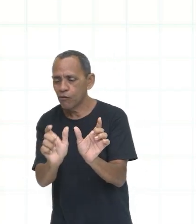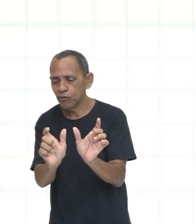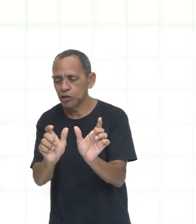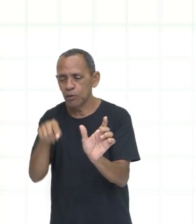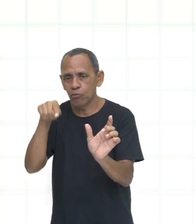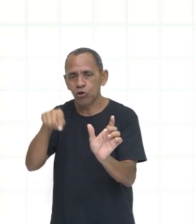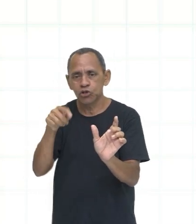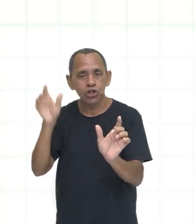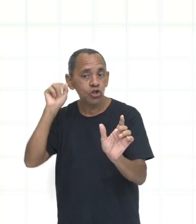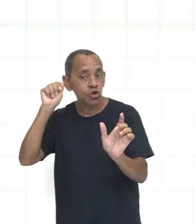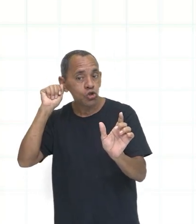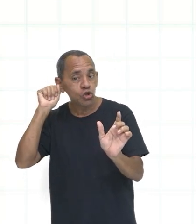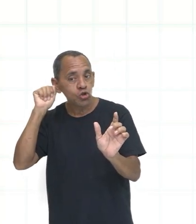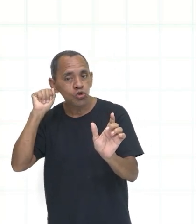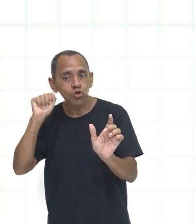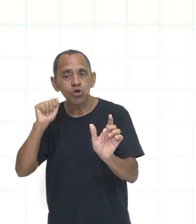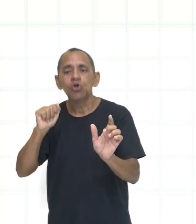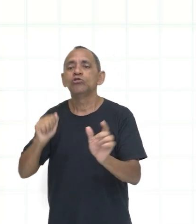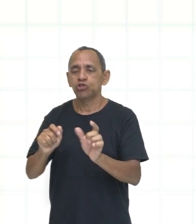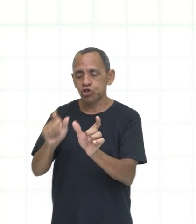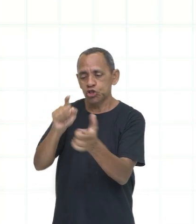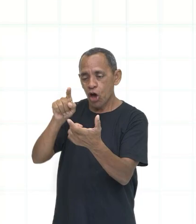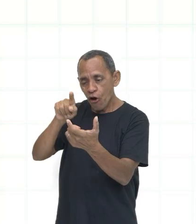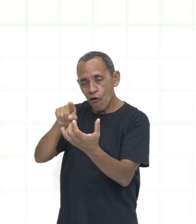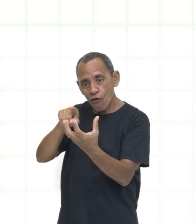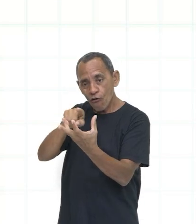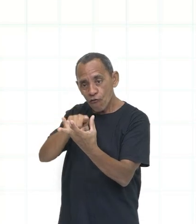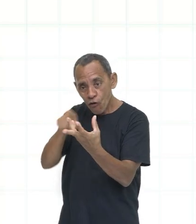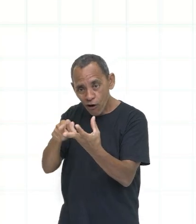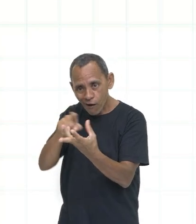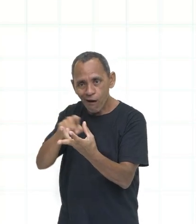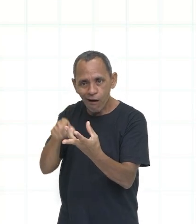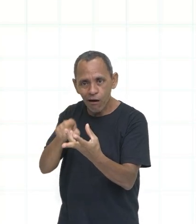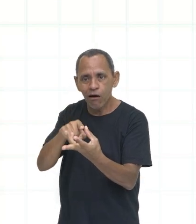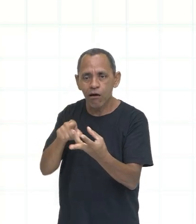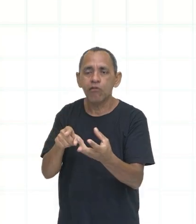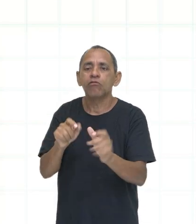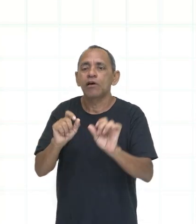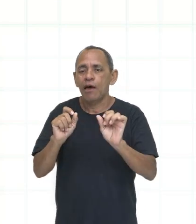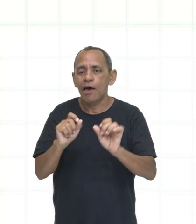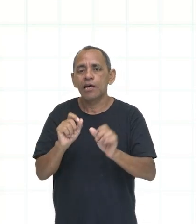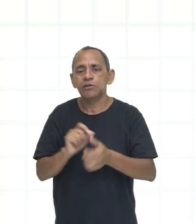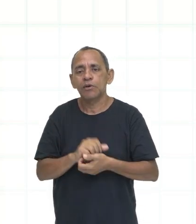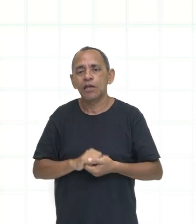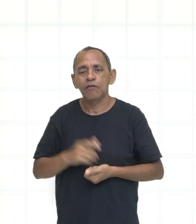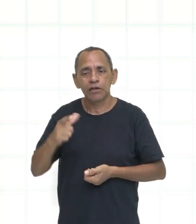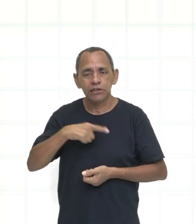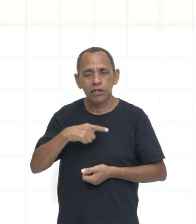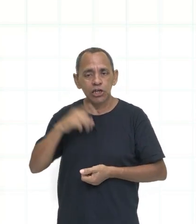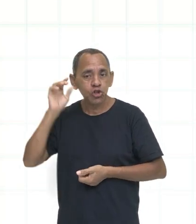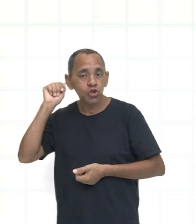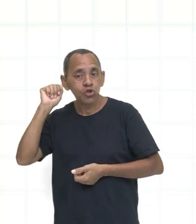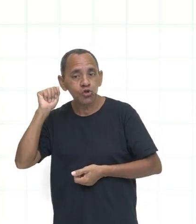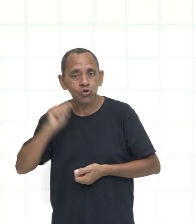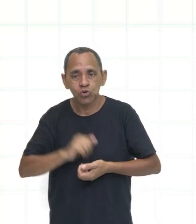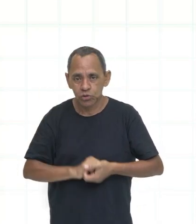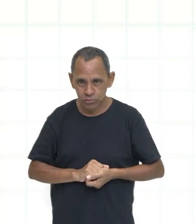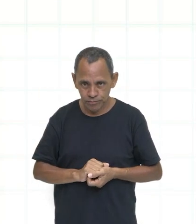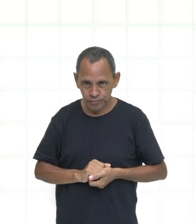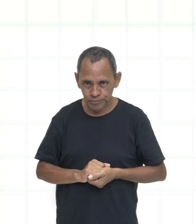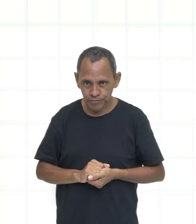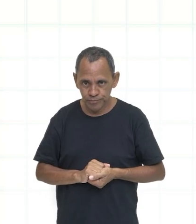por an. Na prática, quando a gente vai pegando, né, desenvolvendo mais a aprendizagem do idioma, isso vai acontecendo de forma